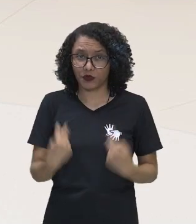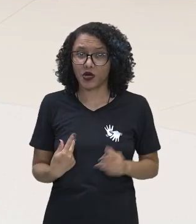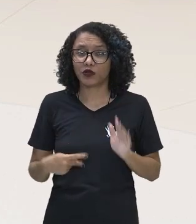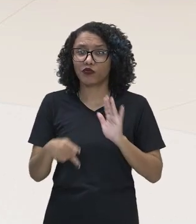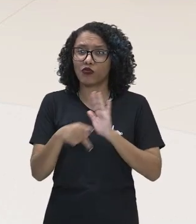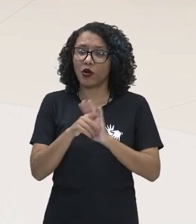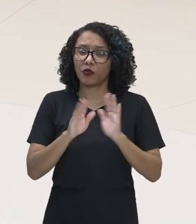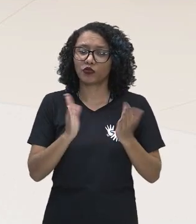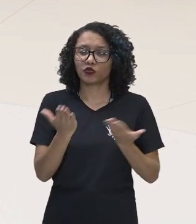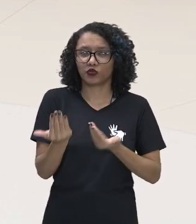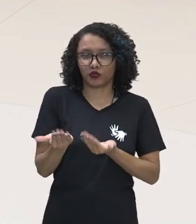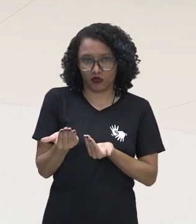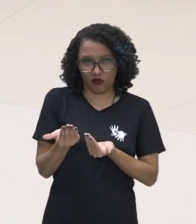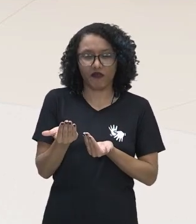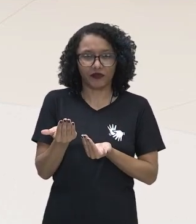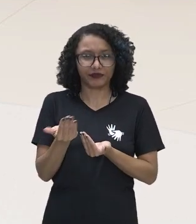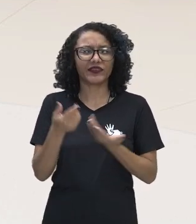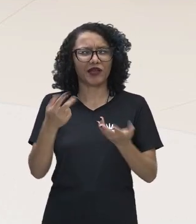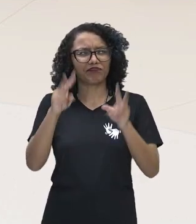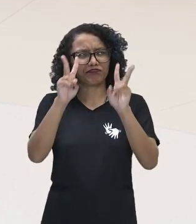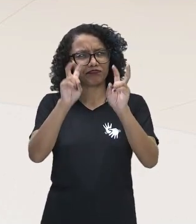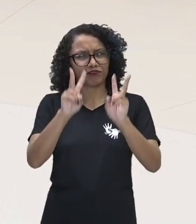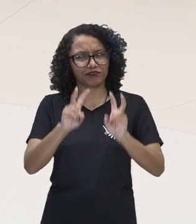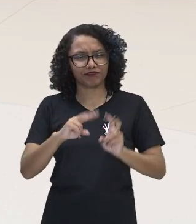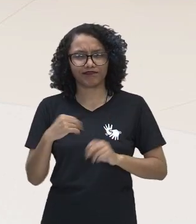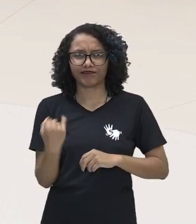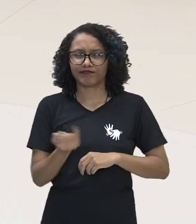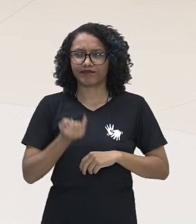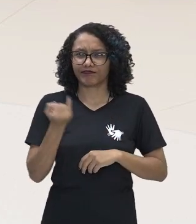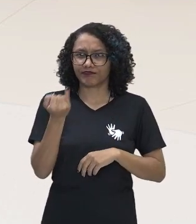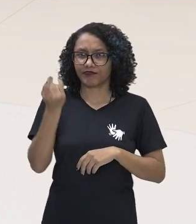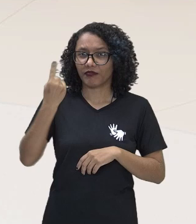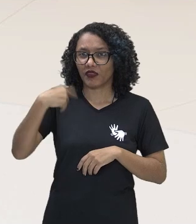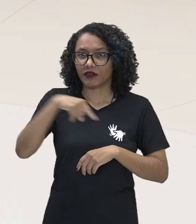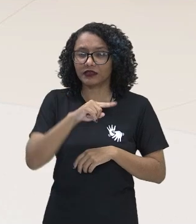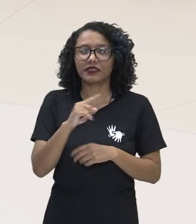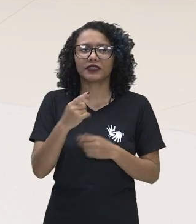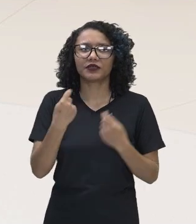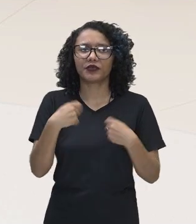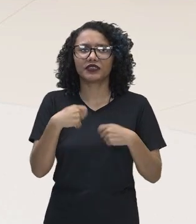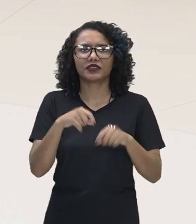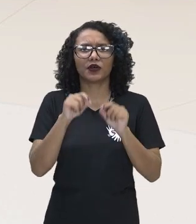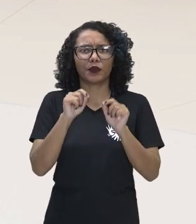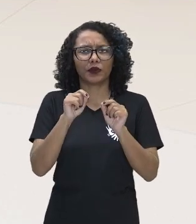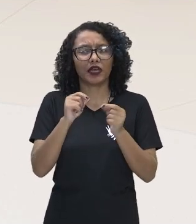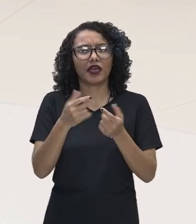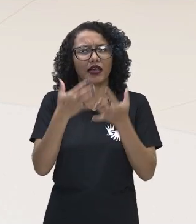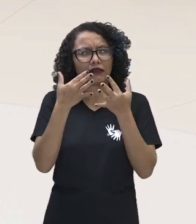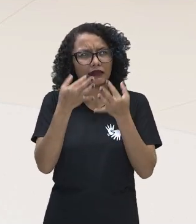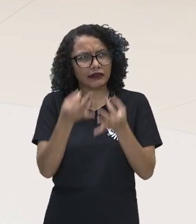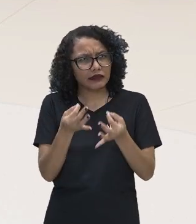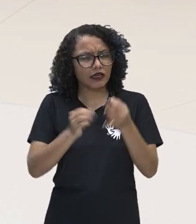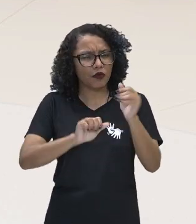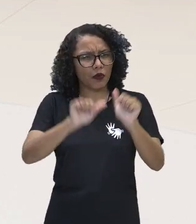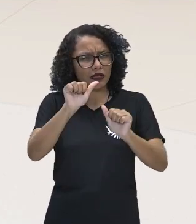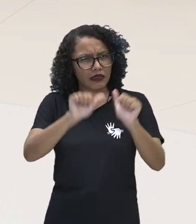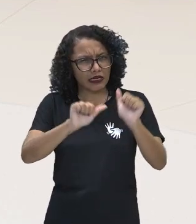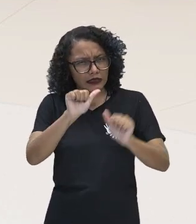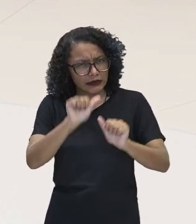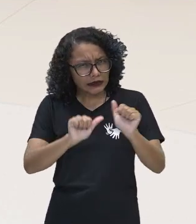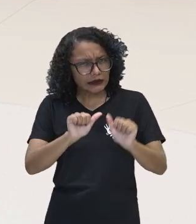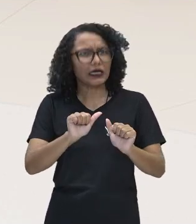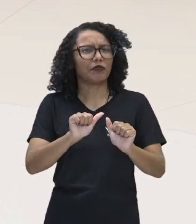juventude. Então são pautas importantes e que vocês precisam, obviamente, olhar, analisar com